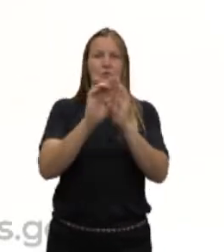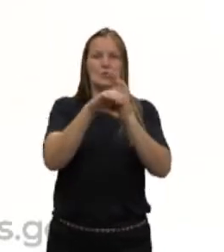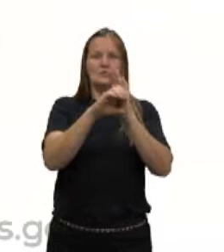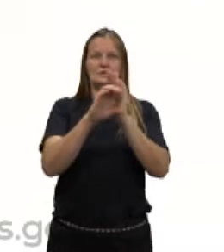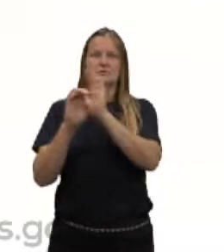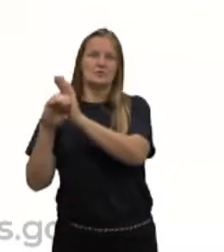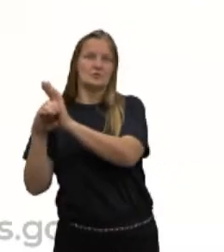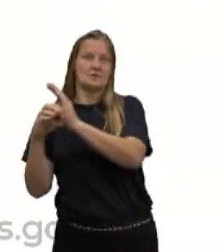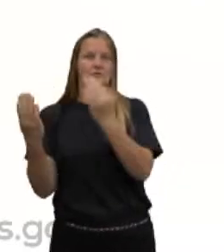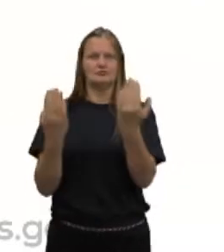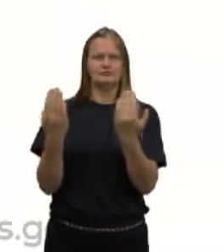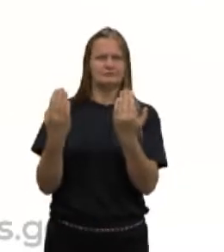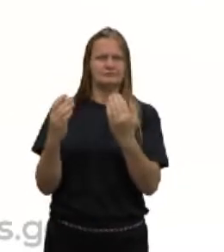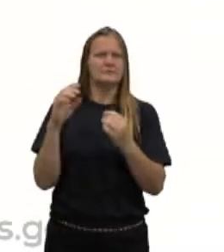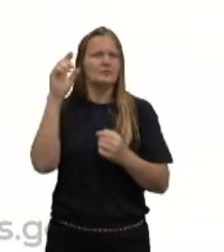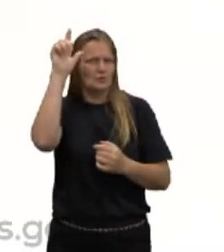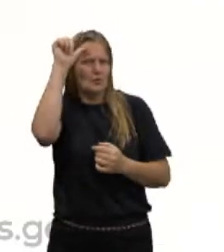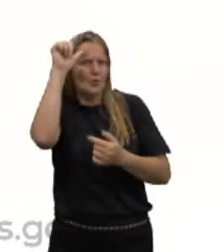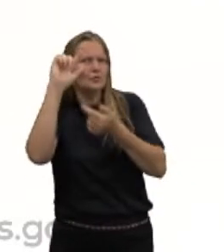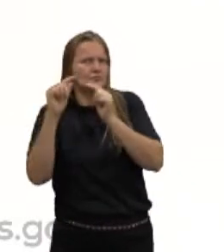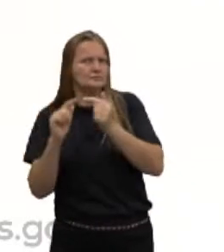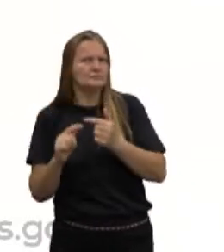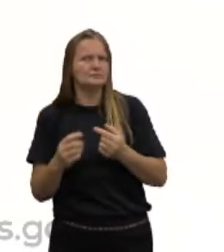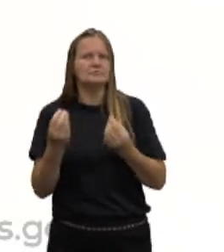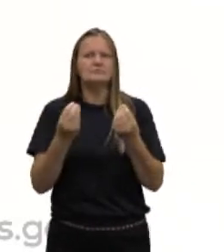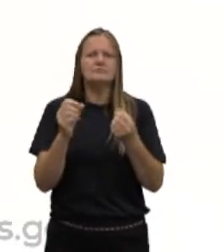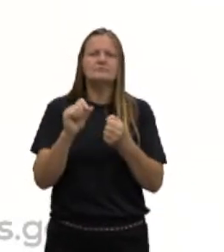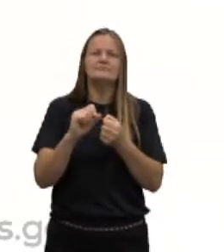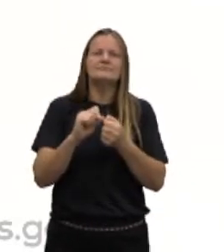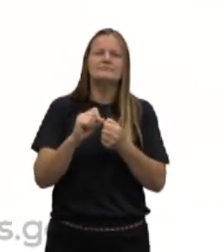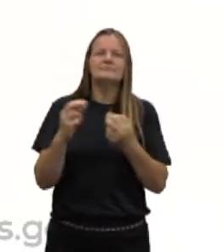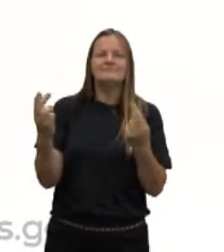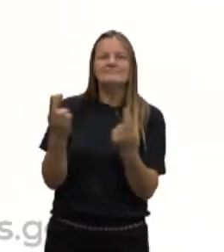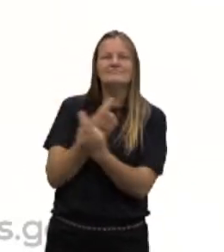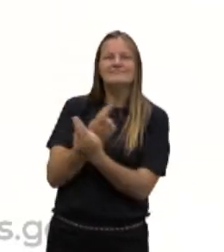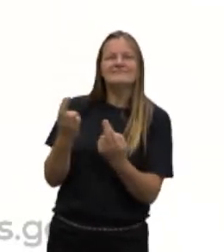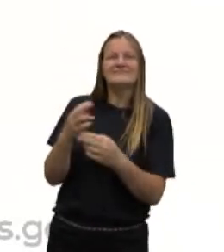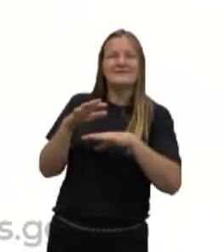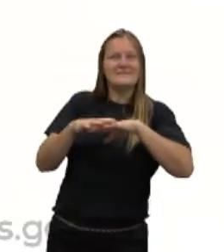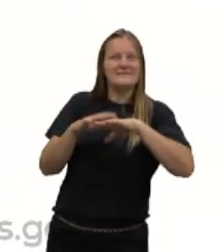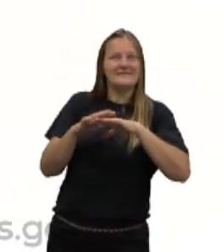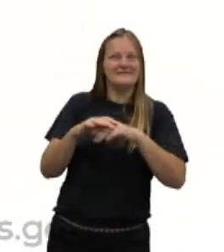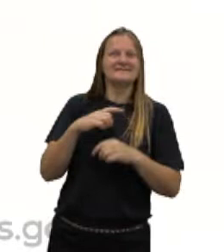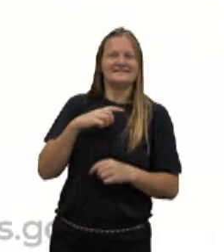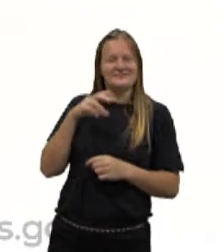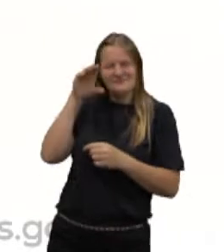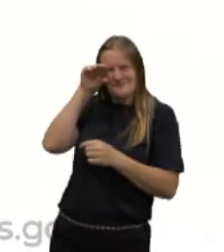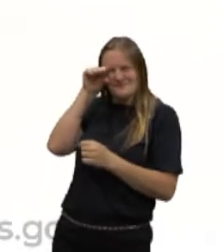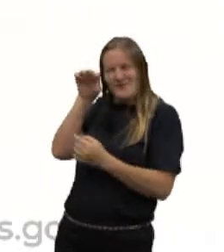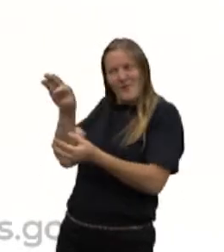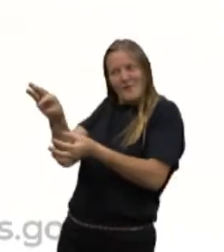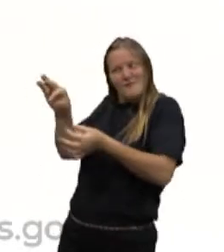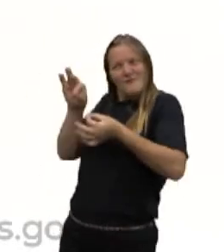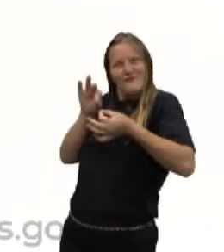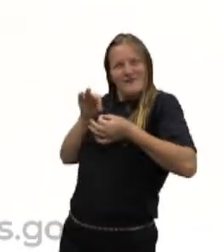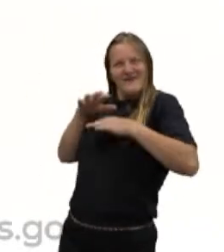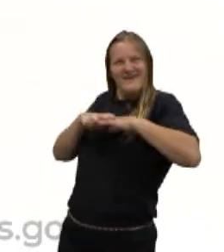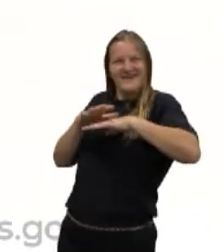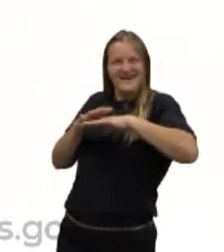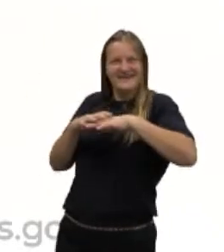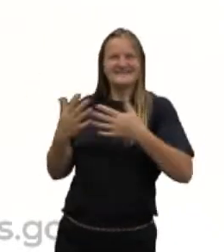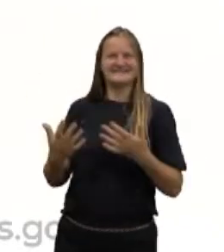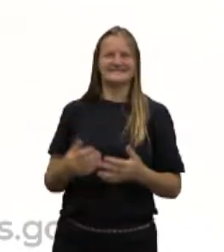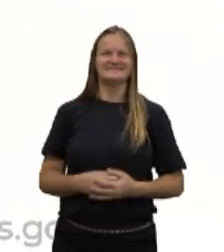né, lógico que eu não tenho dúvidas que eu vou puxar para dizer o